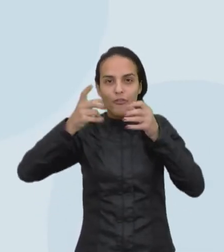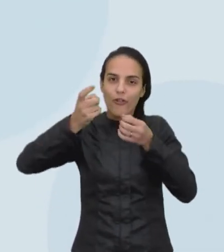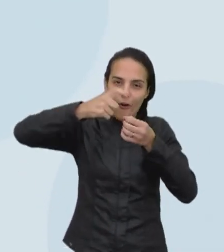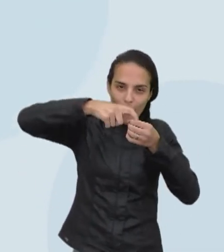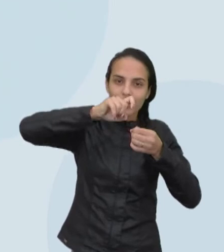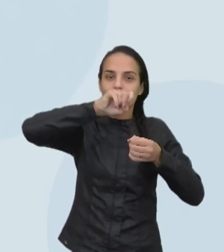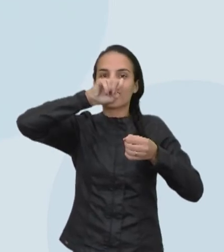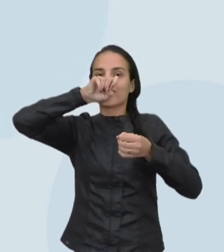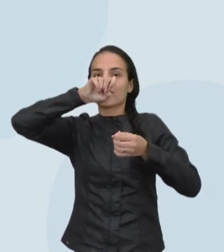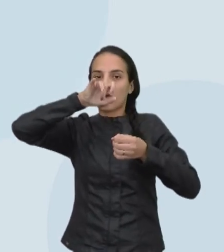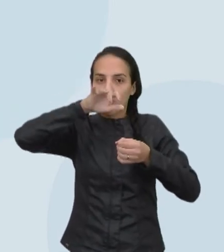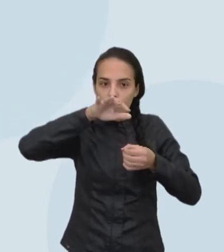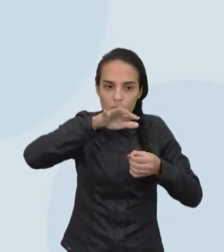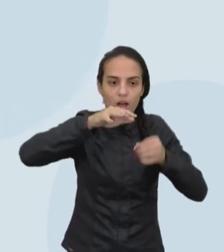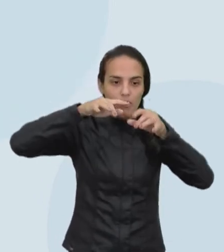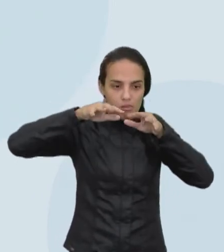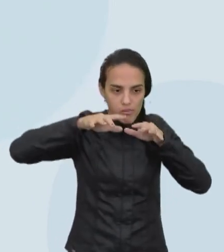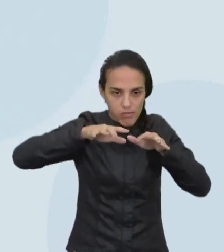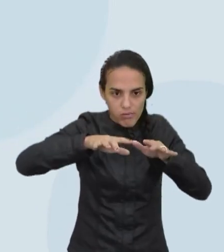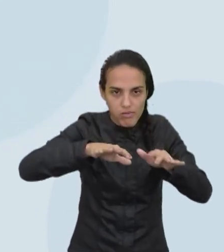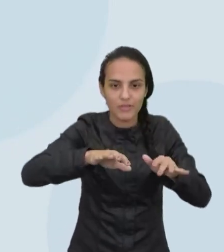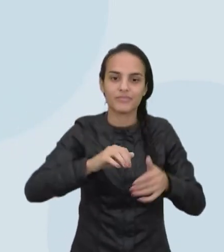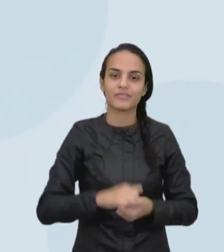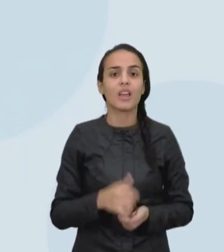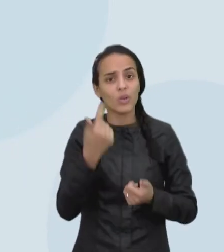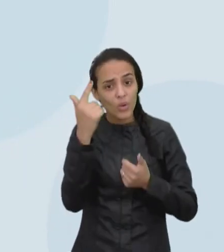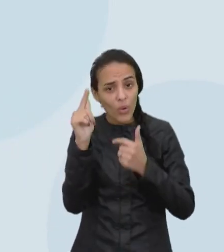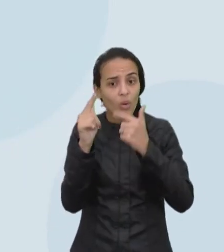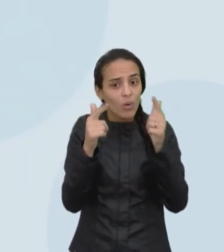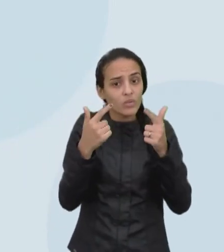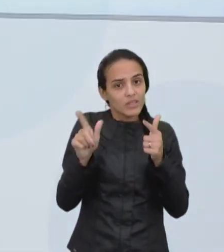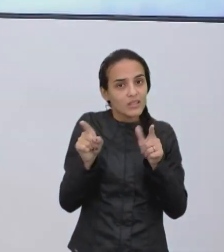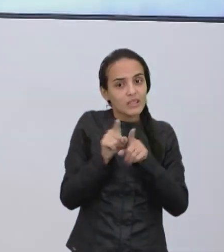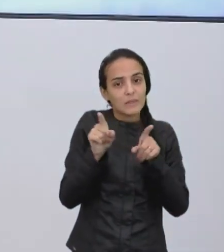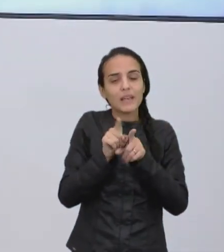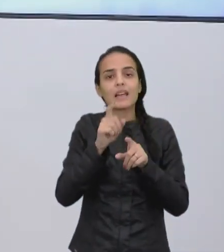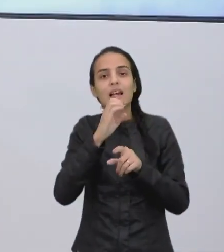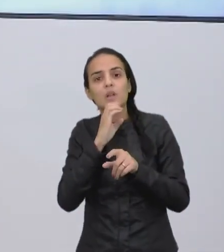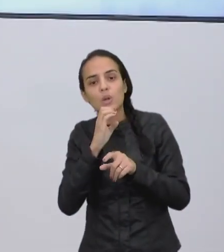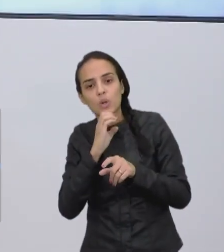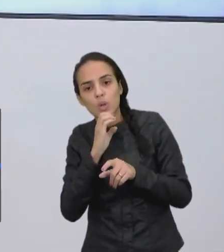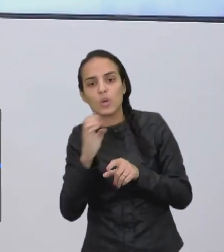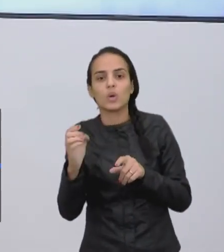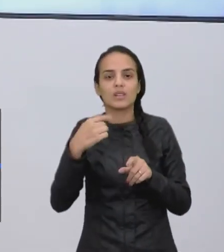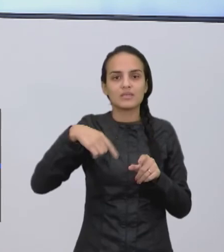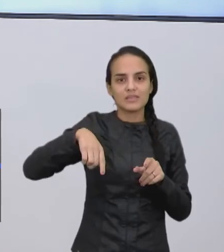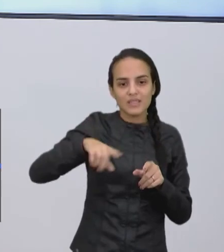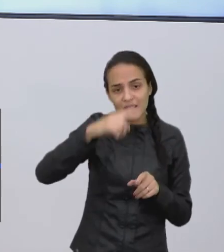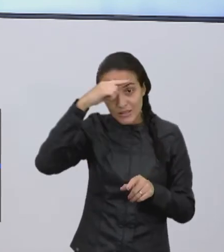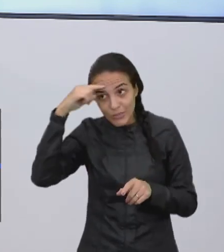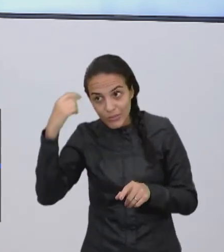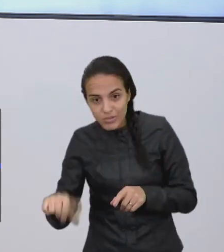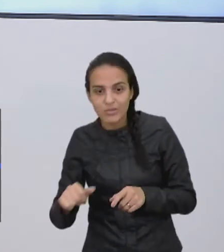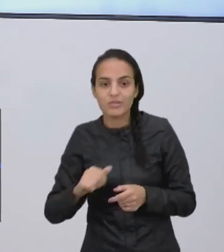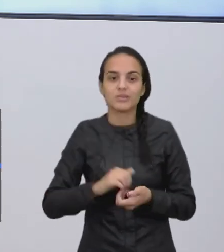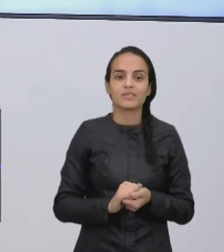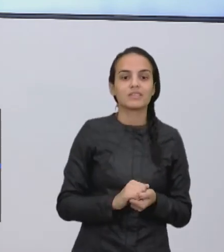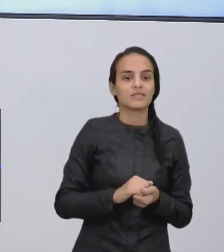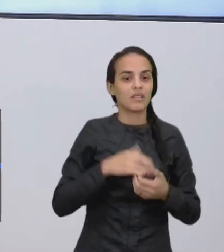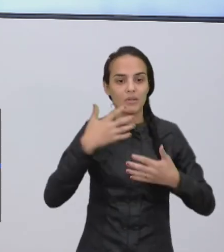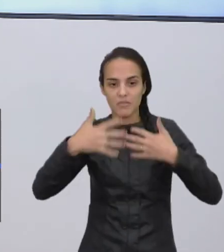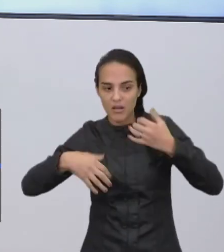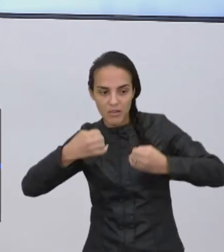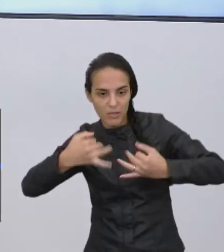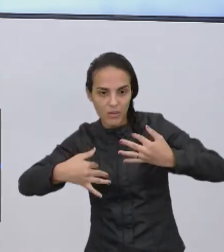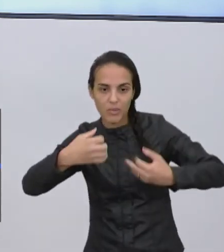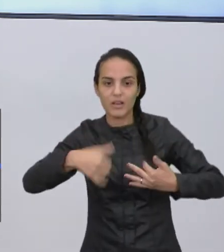gás carbônico de volta. Mas a gente devolve outras coisas também, né? A gente devolve calor, a gente sua, a gente transpira, a gente gesticula, a